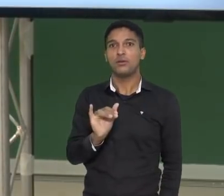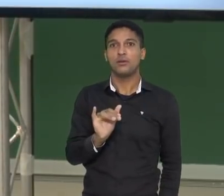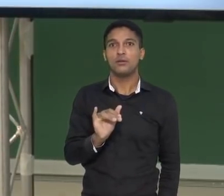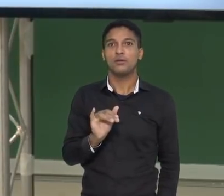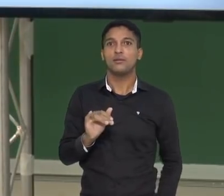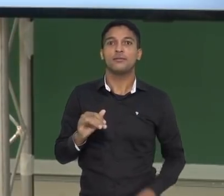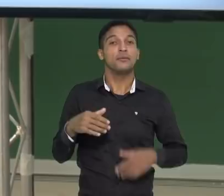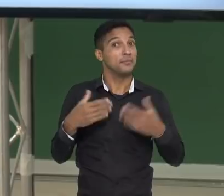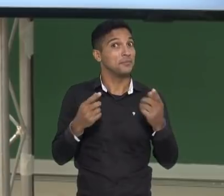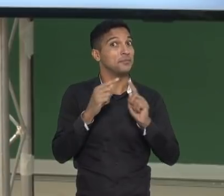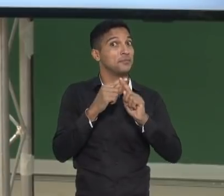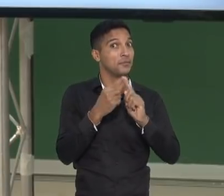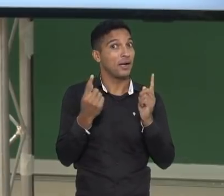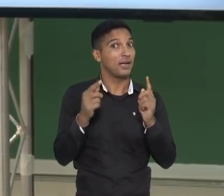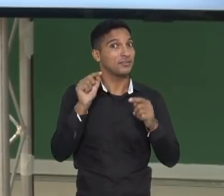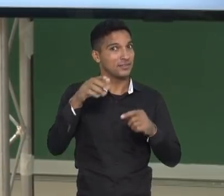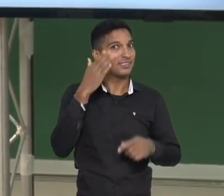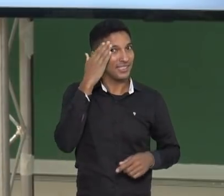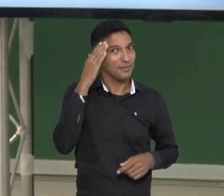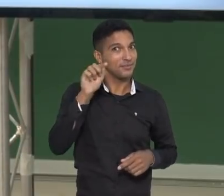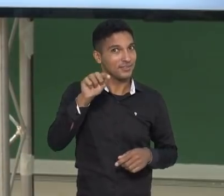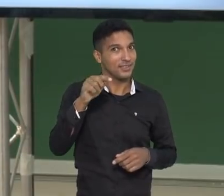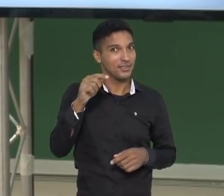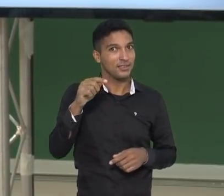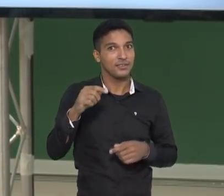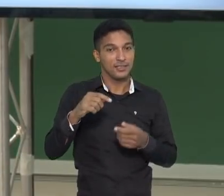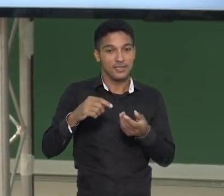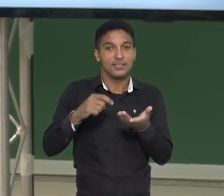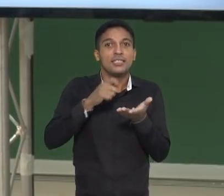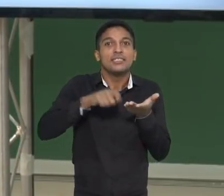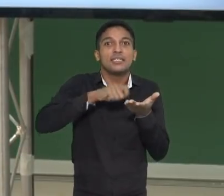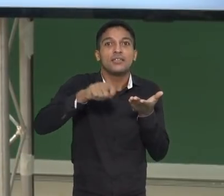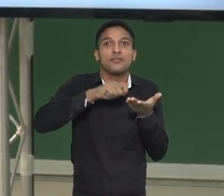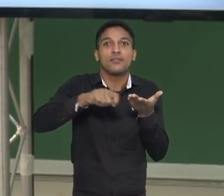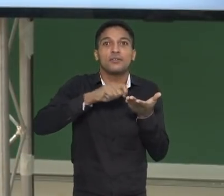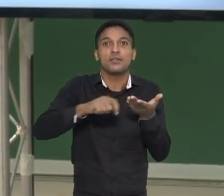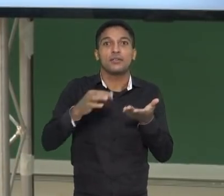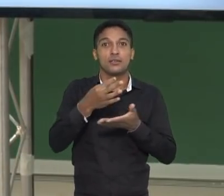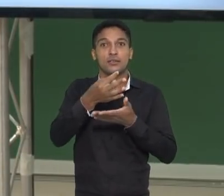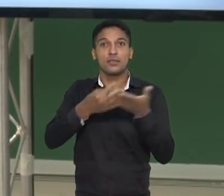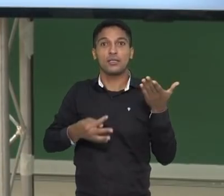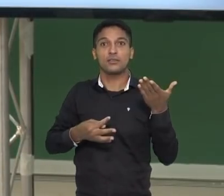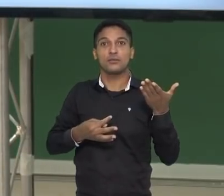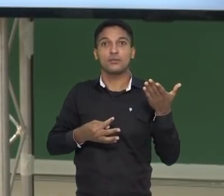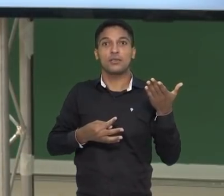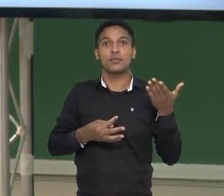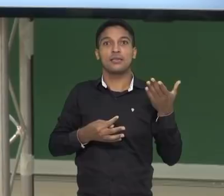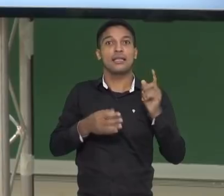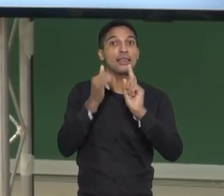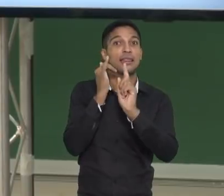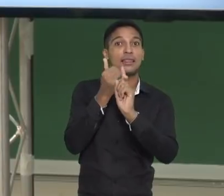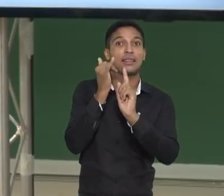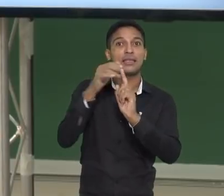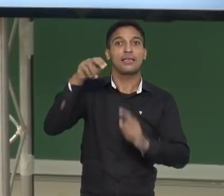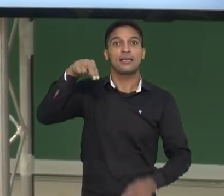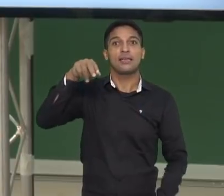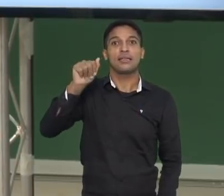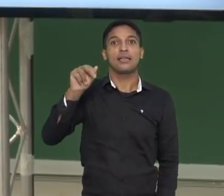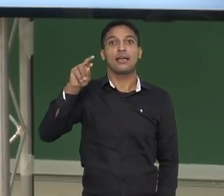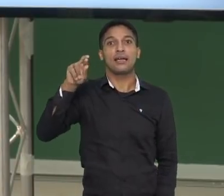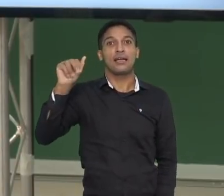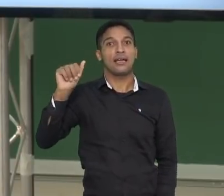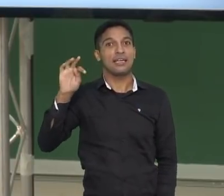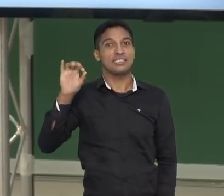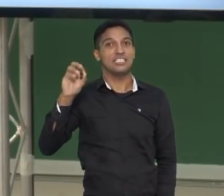narrativos, um dos piores problemas que tem no texto de vocês, além da falta de acento